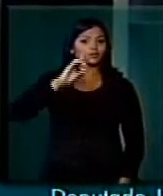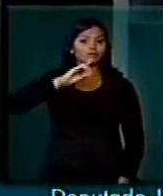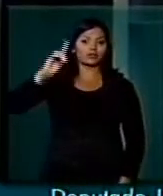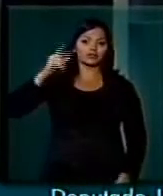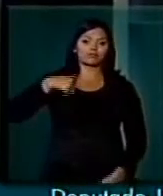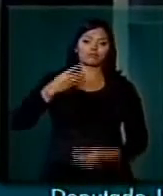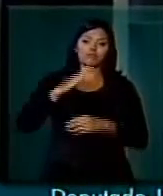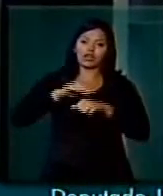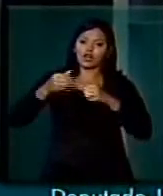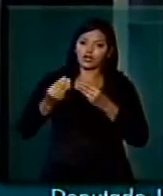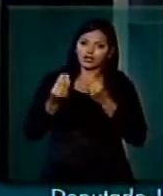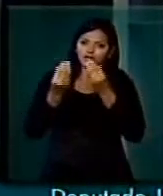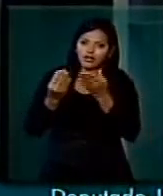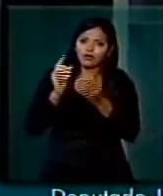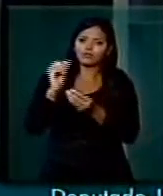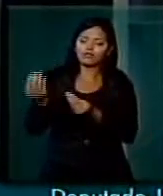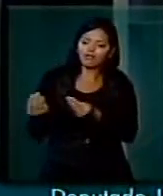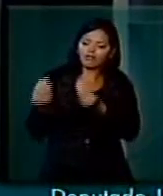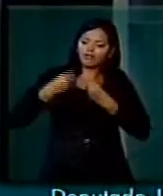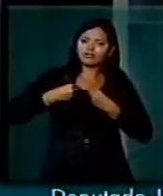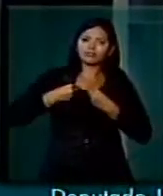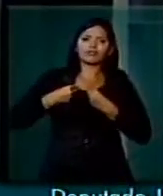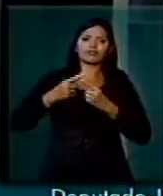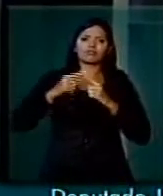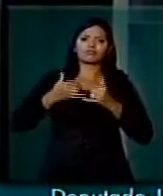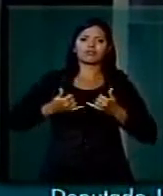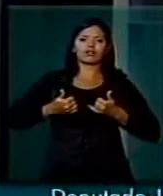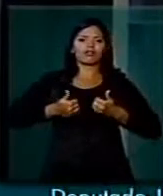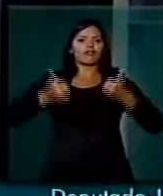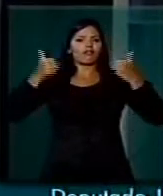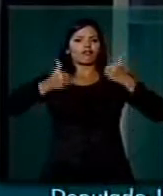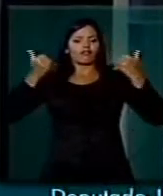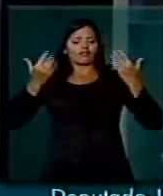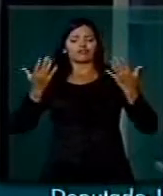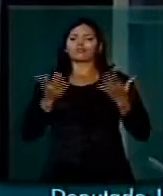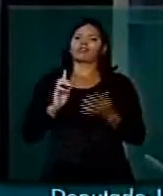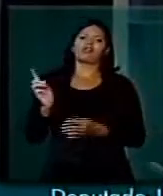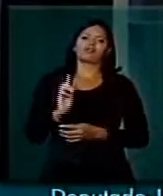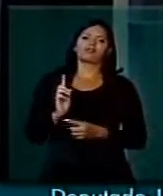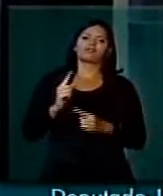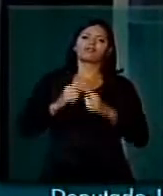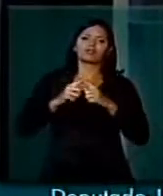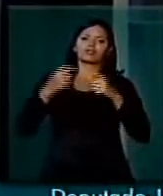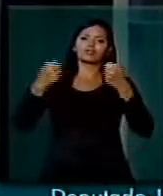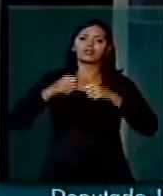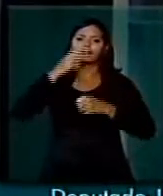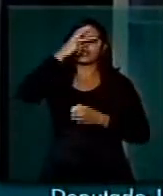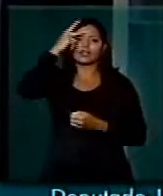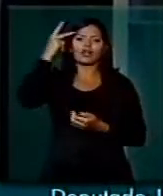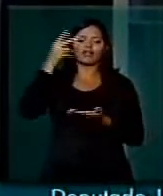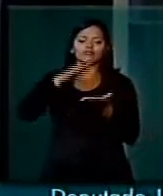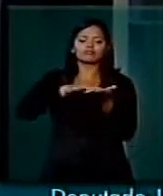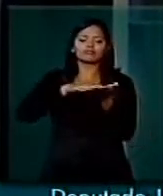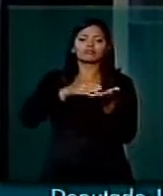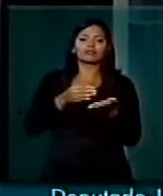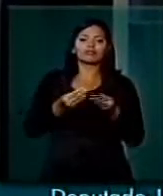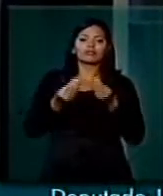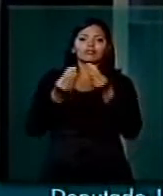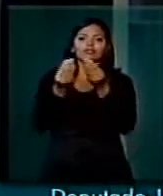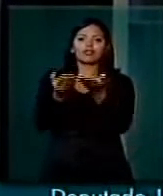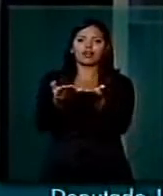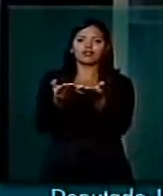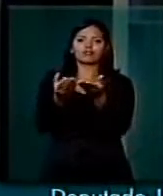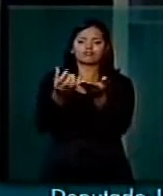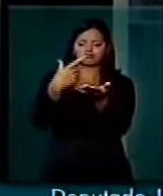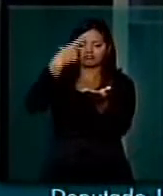que receber. Não por orgulho, não por soberba, é porque necessariamente quem estende a mão, quem dá,